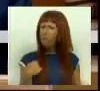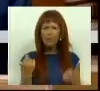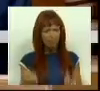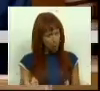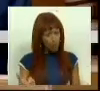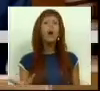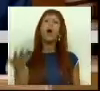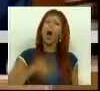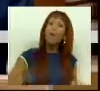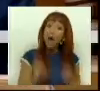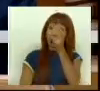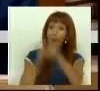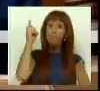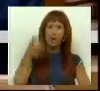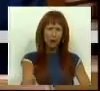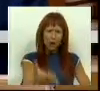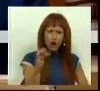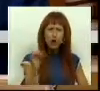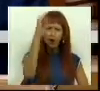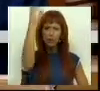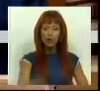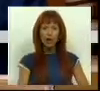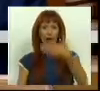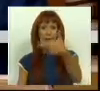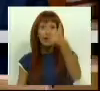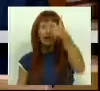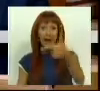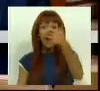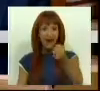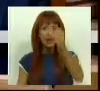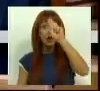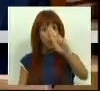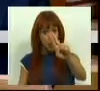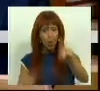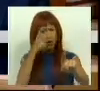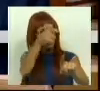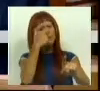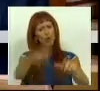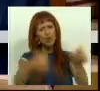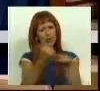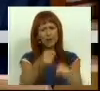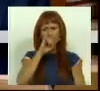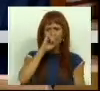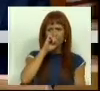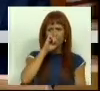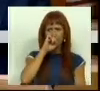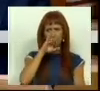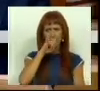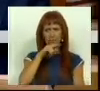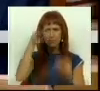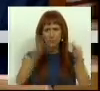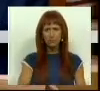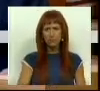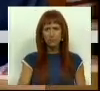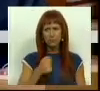pouco, pretende ainda aumentar para 18% a taxa social única sobre os trabalhadores e, pasme-se, a sua